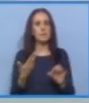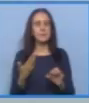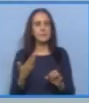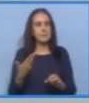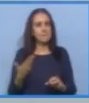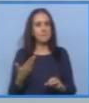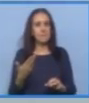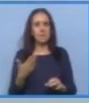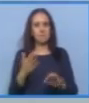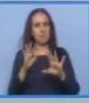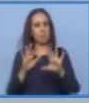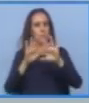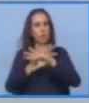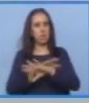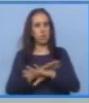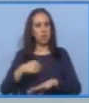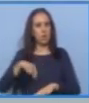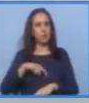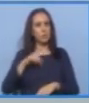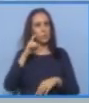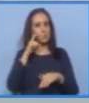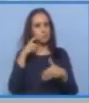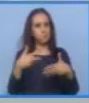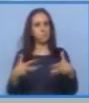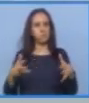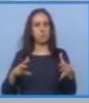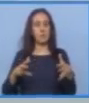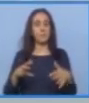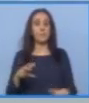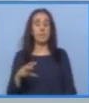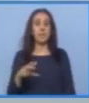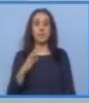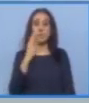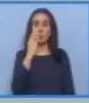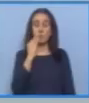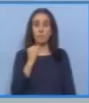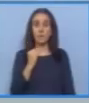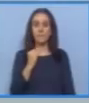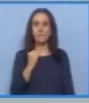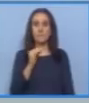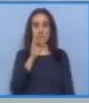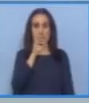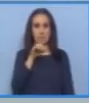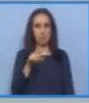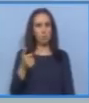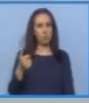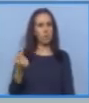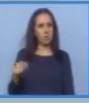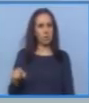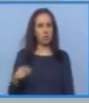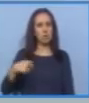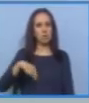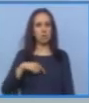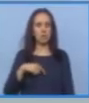vão ganhando carapaças, vamos-nos blindando. E eu penso que, se isso tem um lado bom, que nós